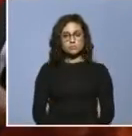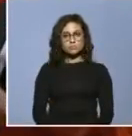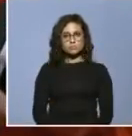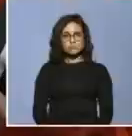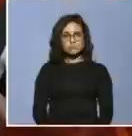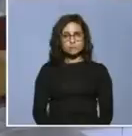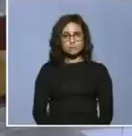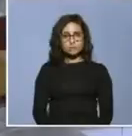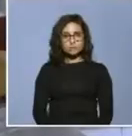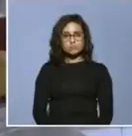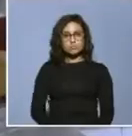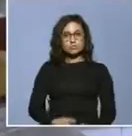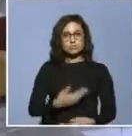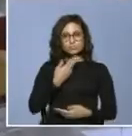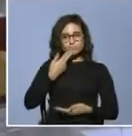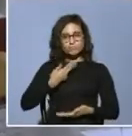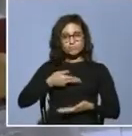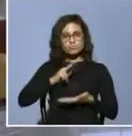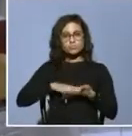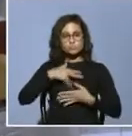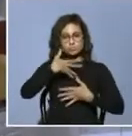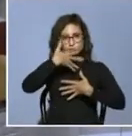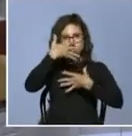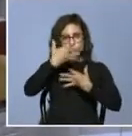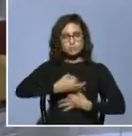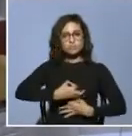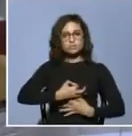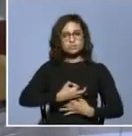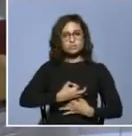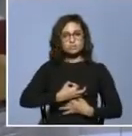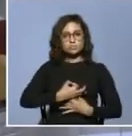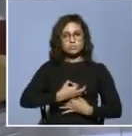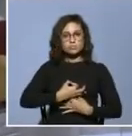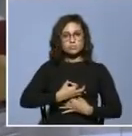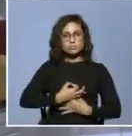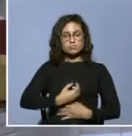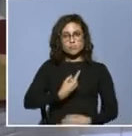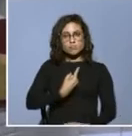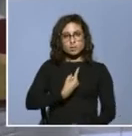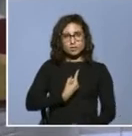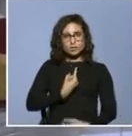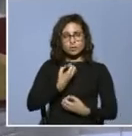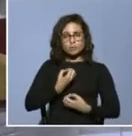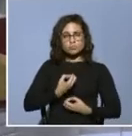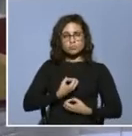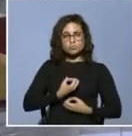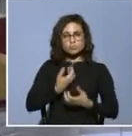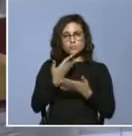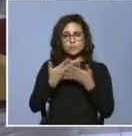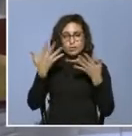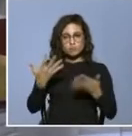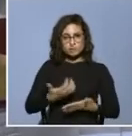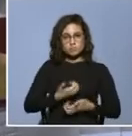salvação. É verdadeiramente digno e justo, nosso dever e fonte de